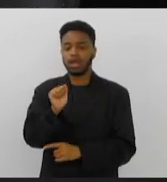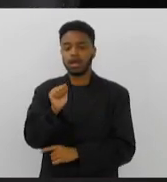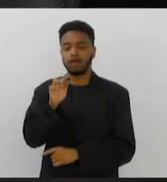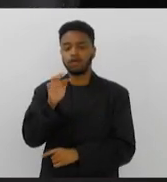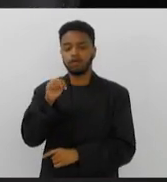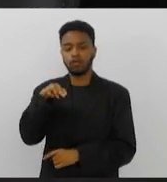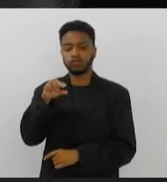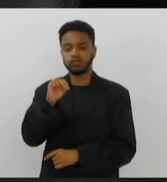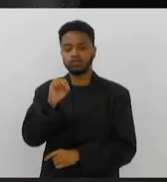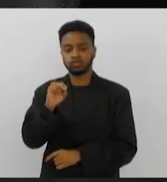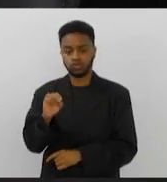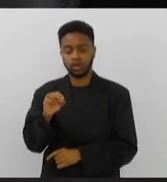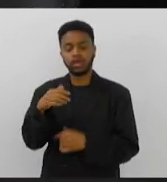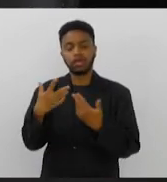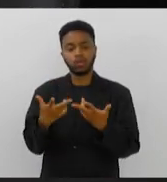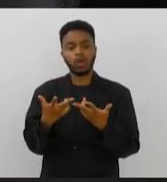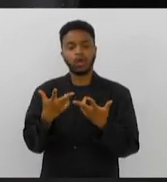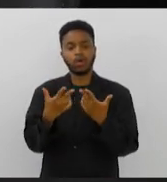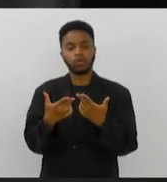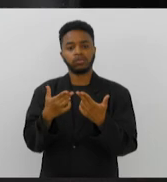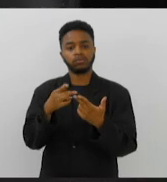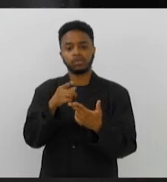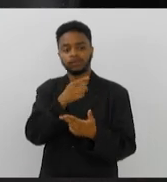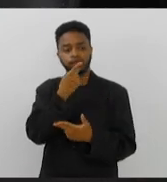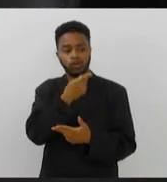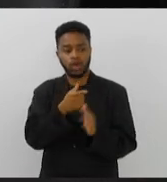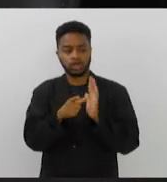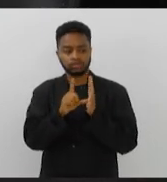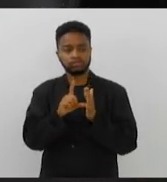thgo falou incansável dedicado